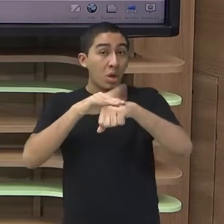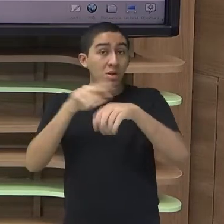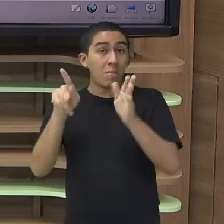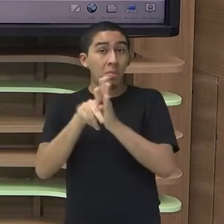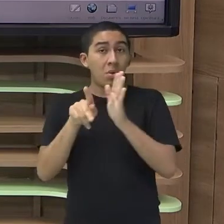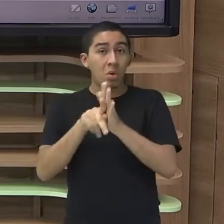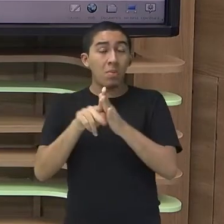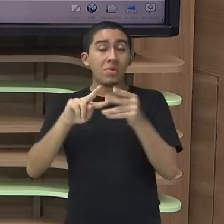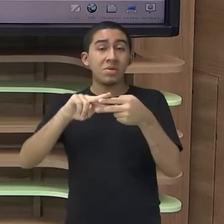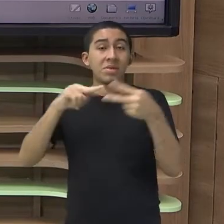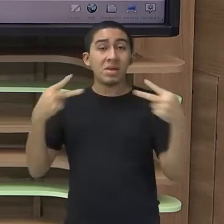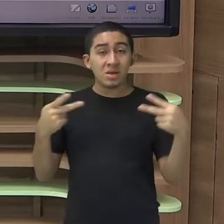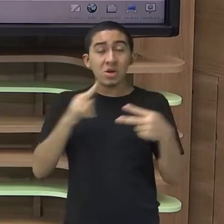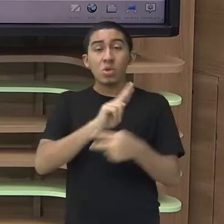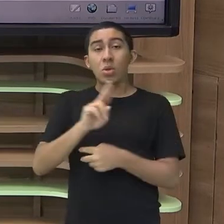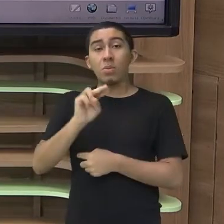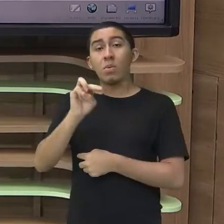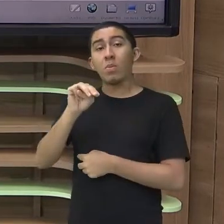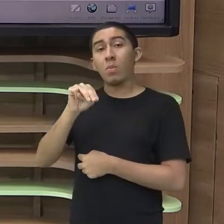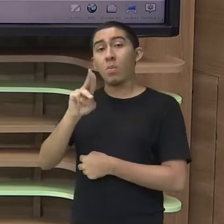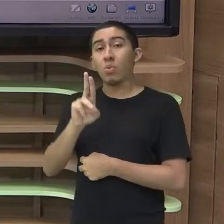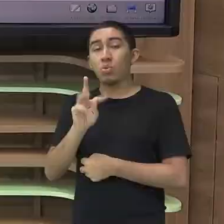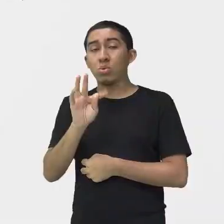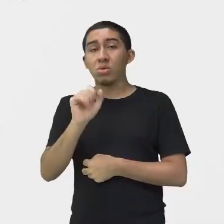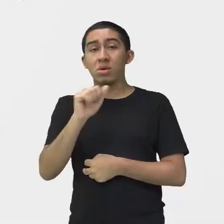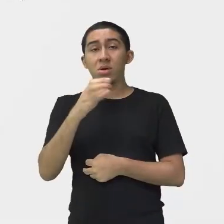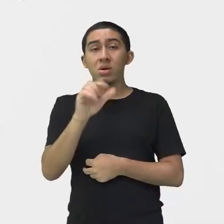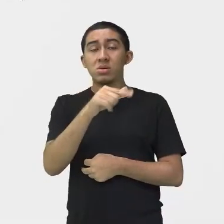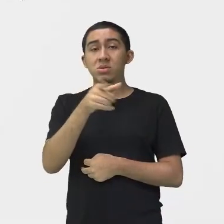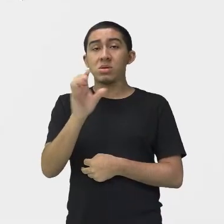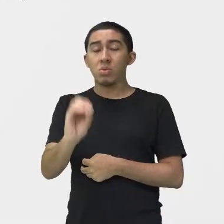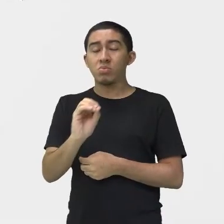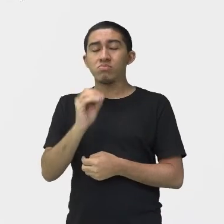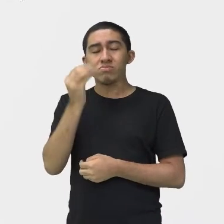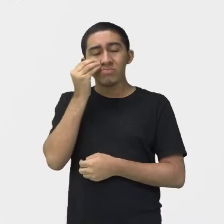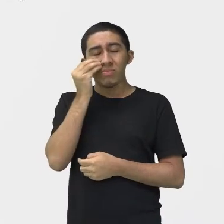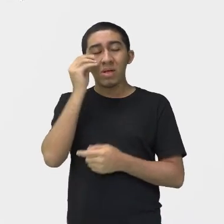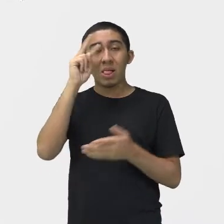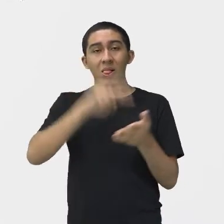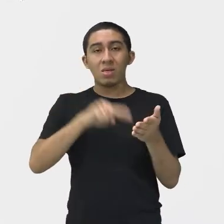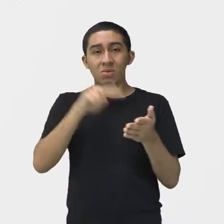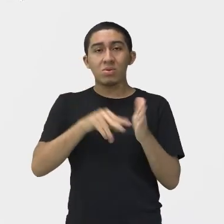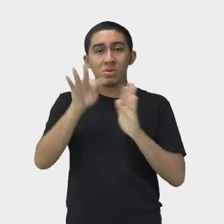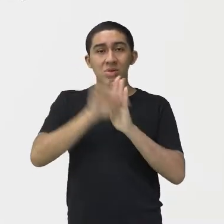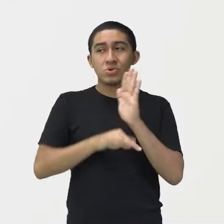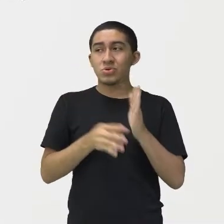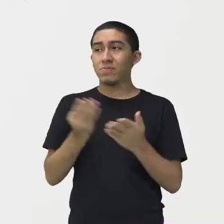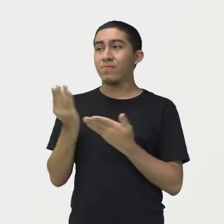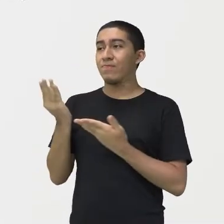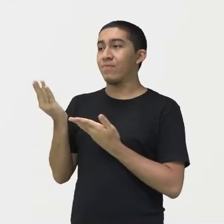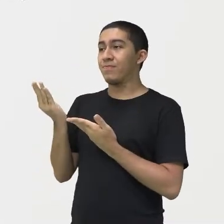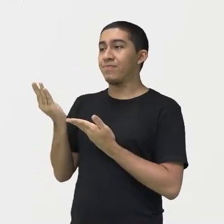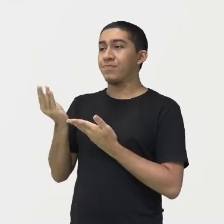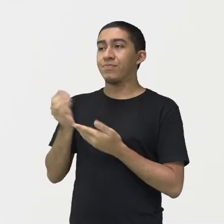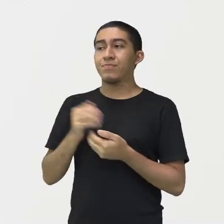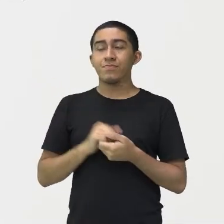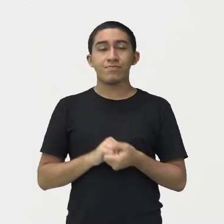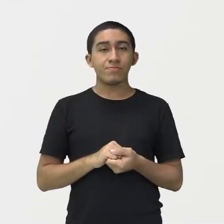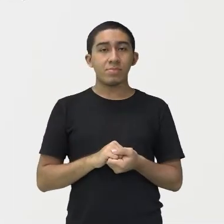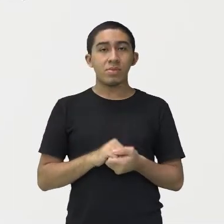genéticas que a gente chama de mutação. Acompanhem comigo a leitura sobre mutação gênica. Caracterizada